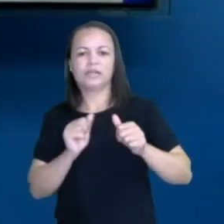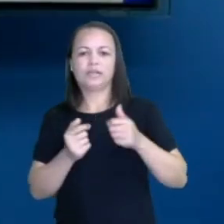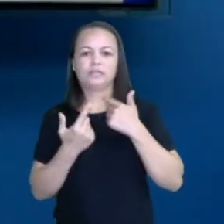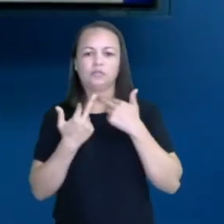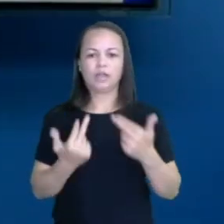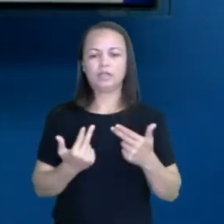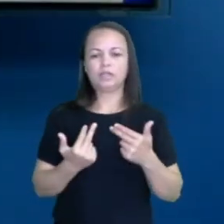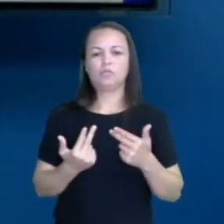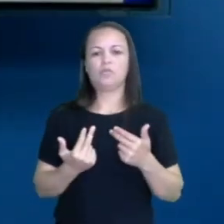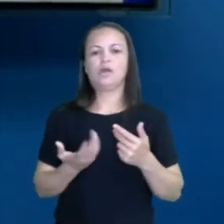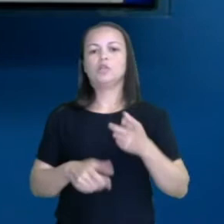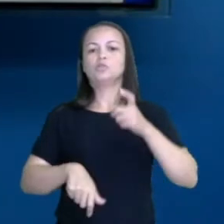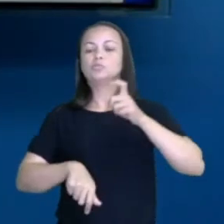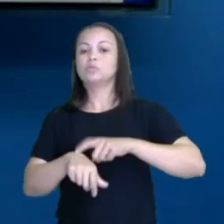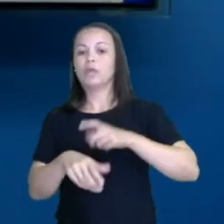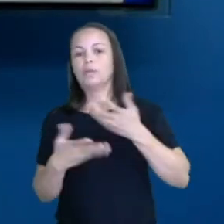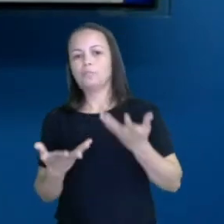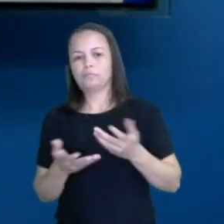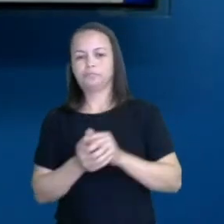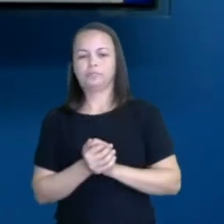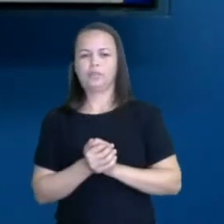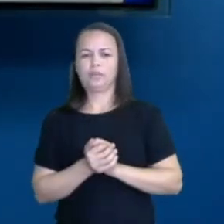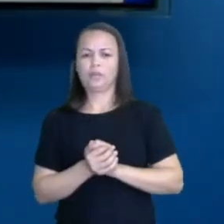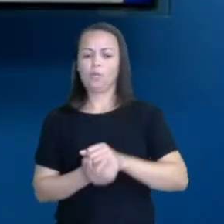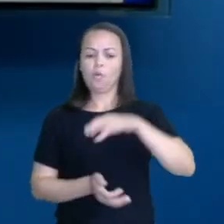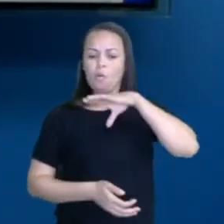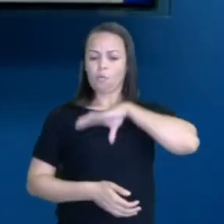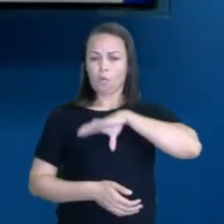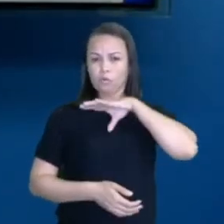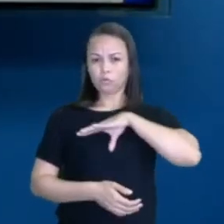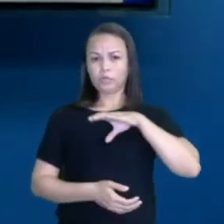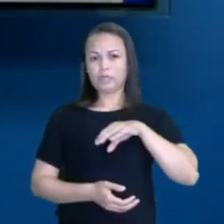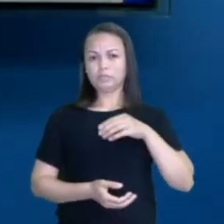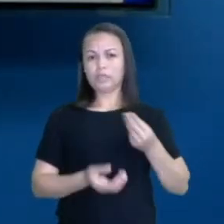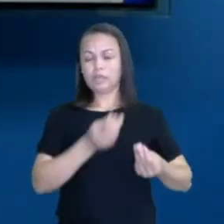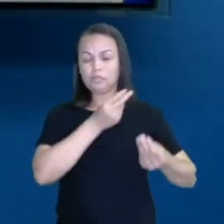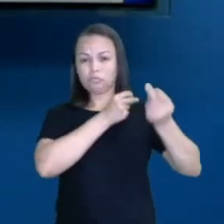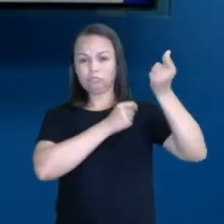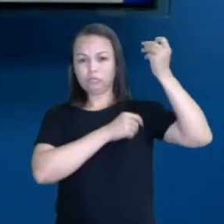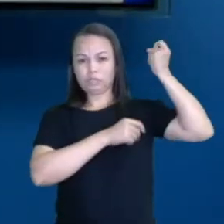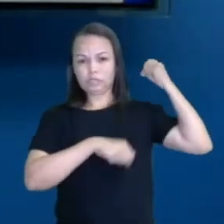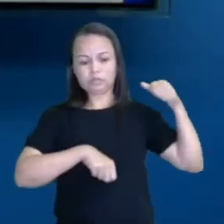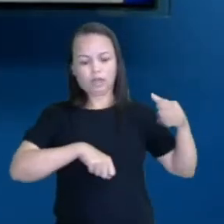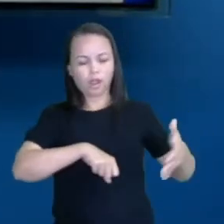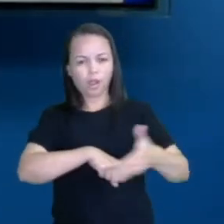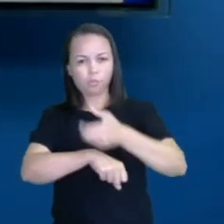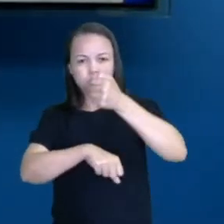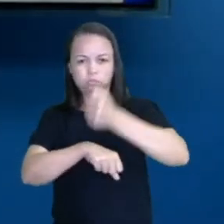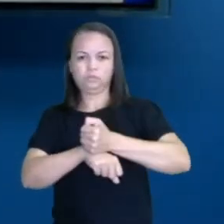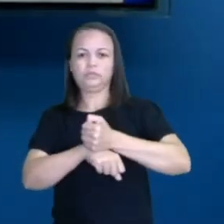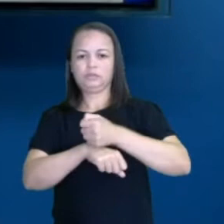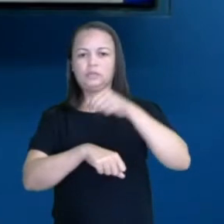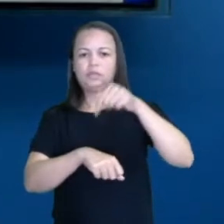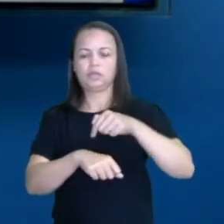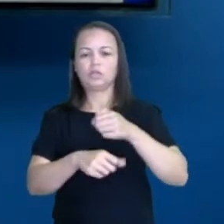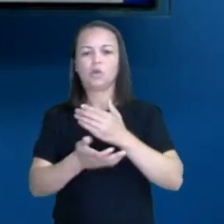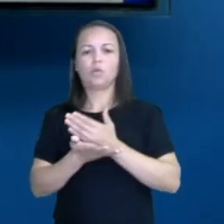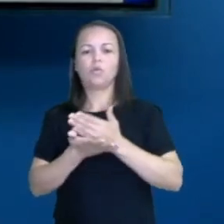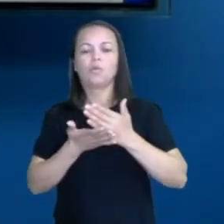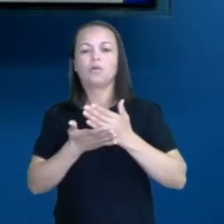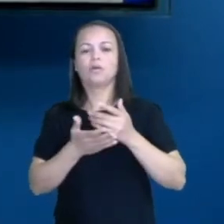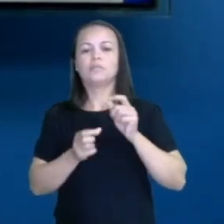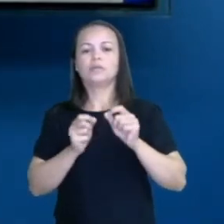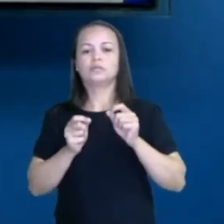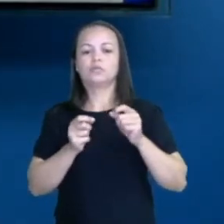com isso, tá? O português, desde o início da colonização portuguesa aqui no Brasil, desde então